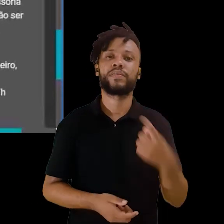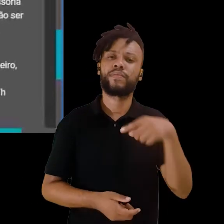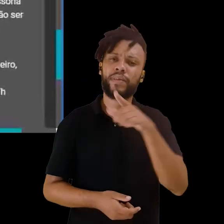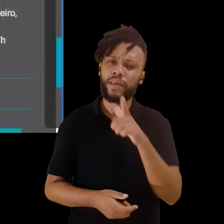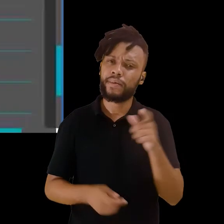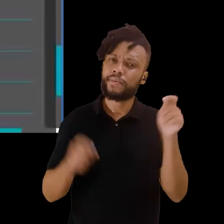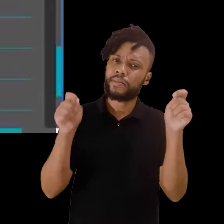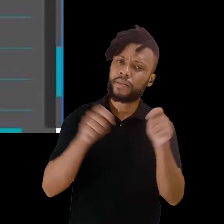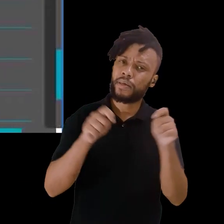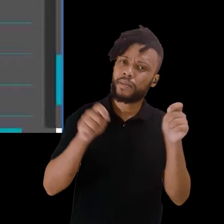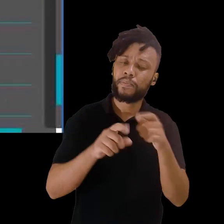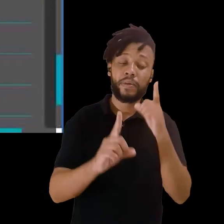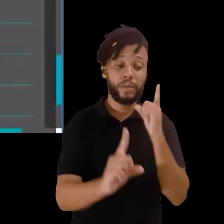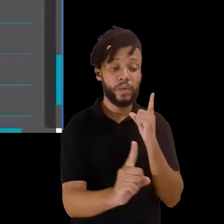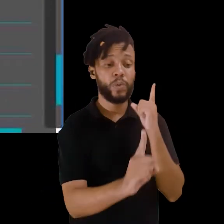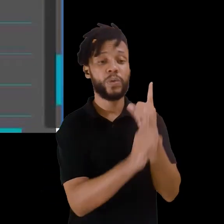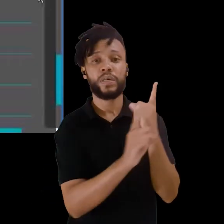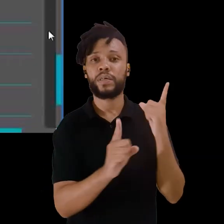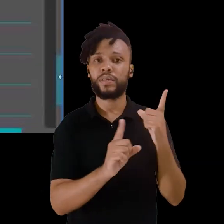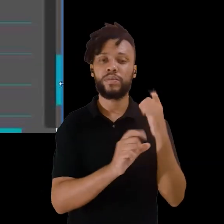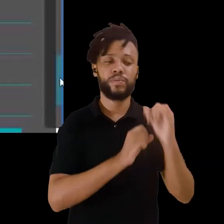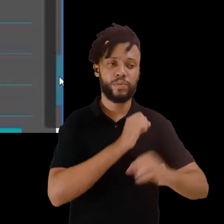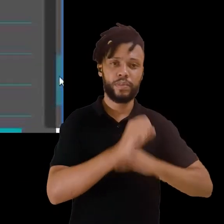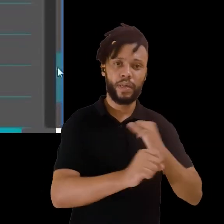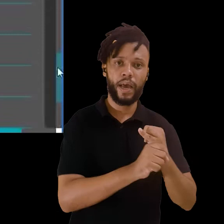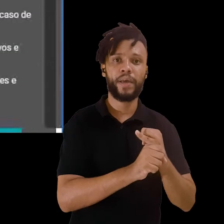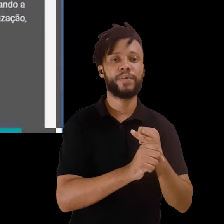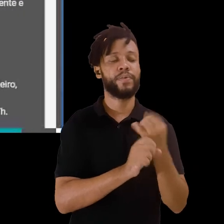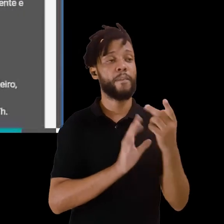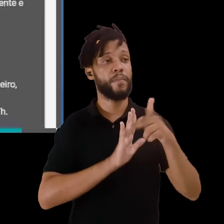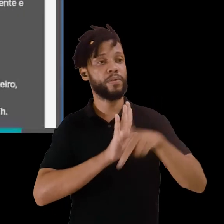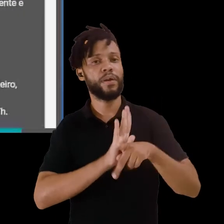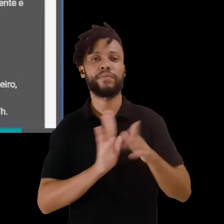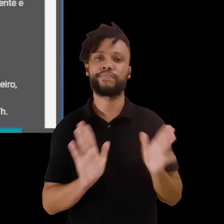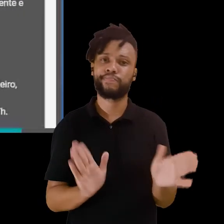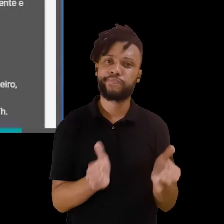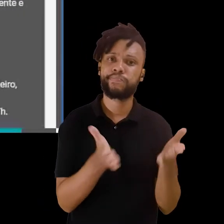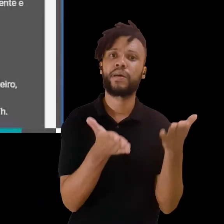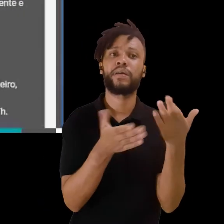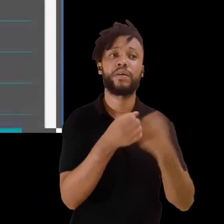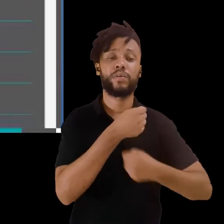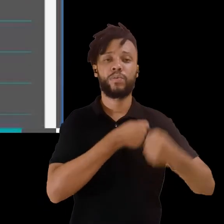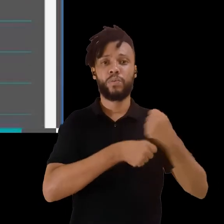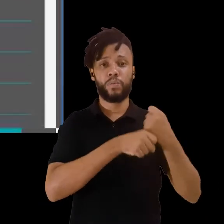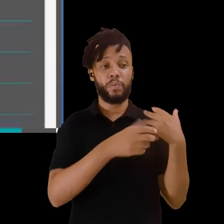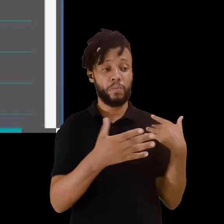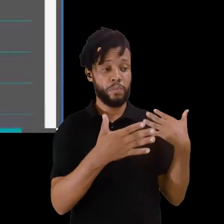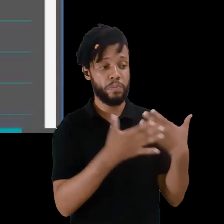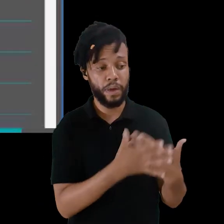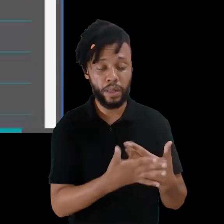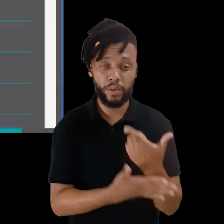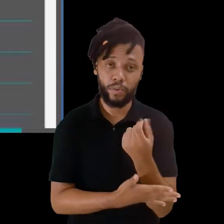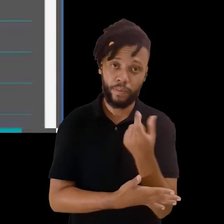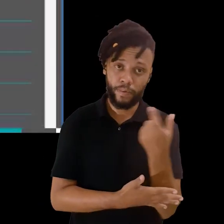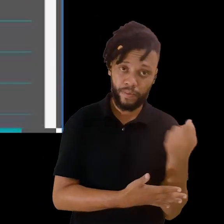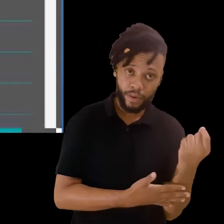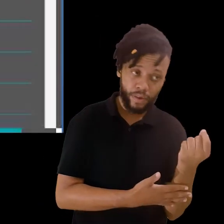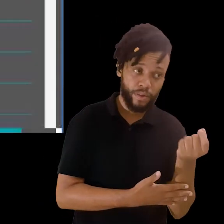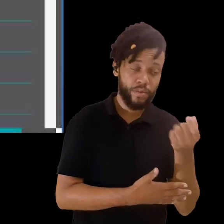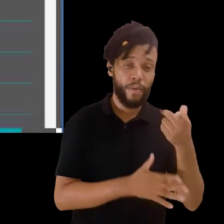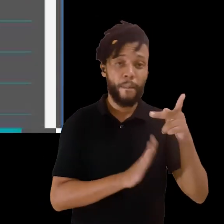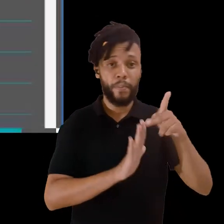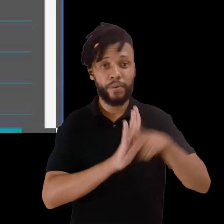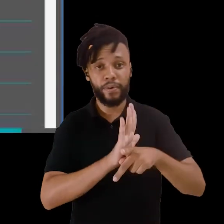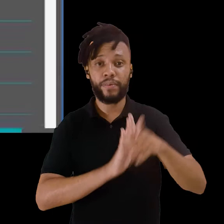Você consegue encontrar aqui também no site projetos incentivados nos anos anteriores e até em 2020, os projetos que já